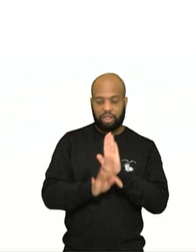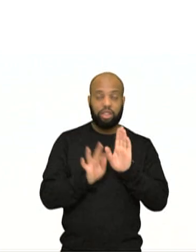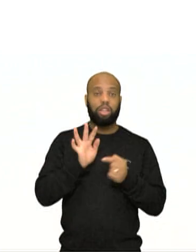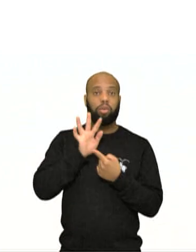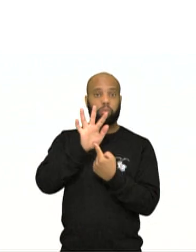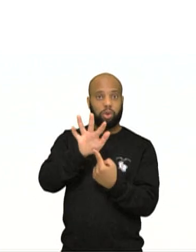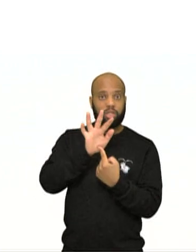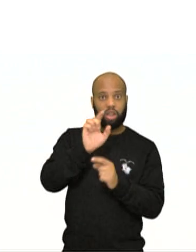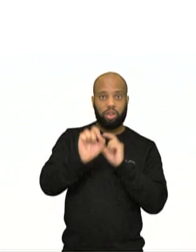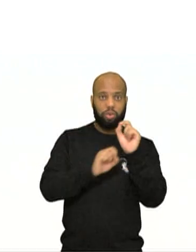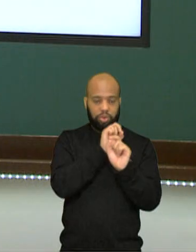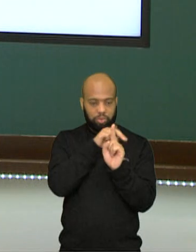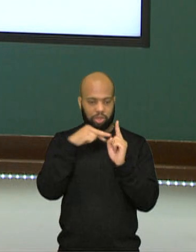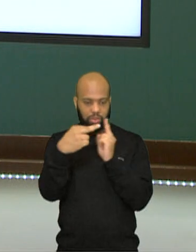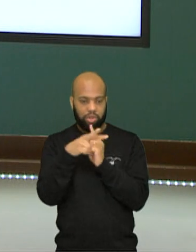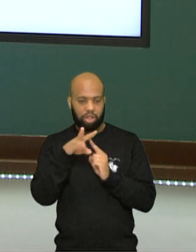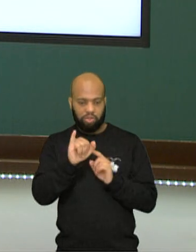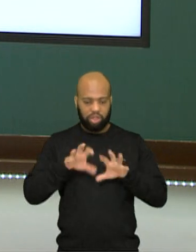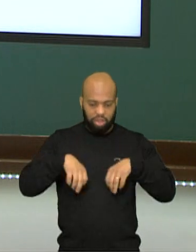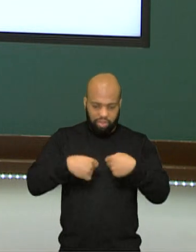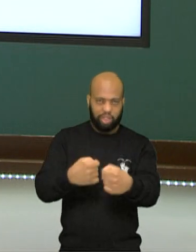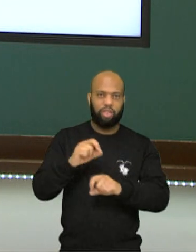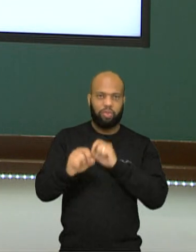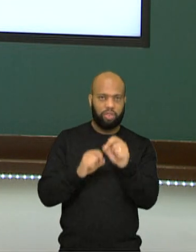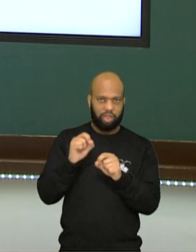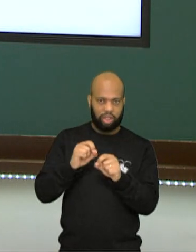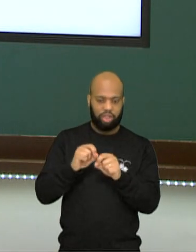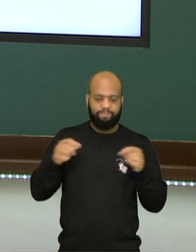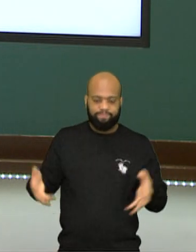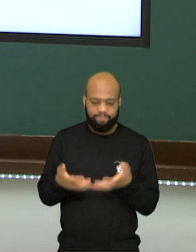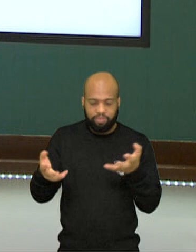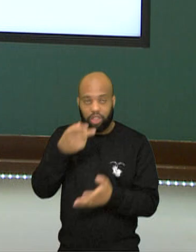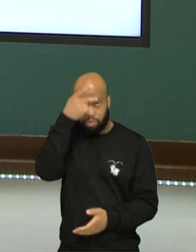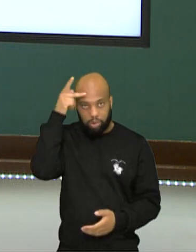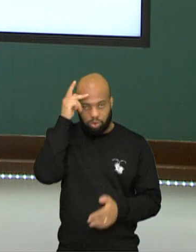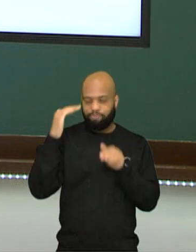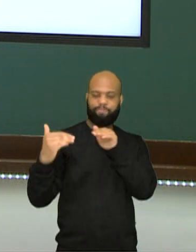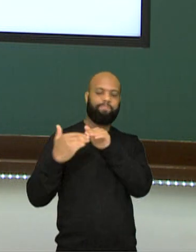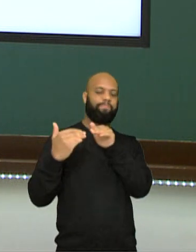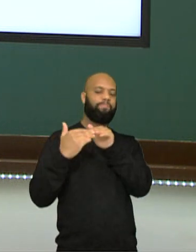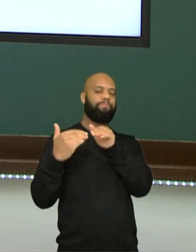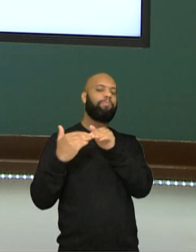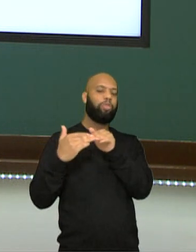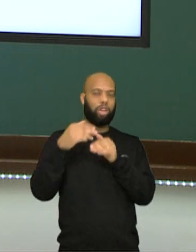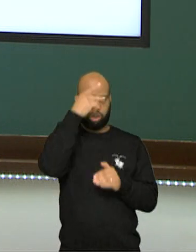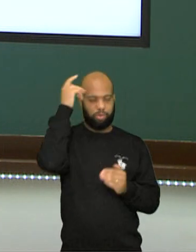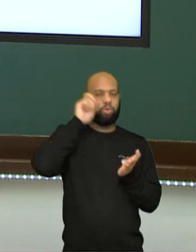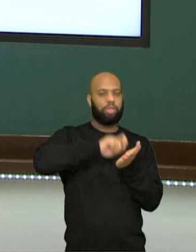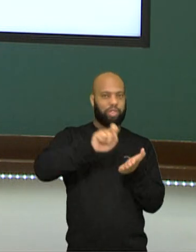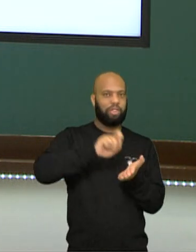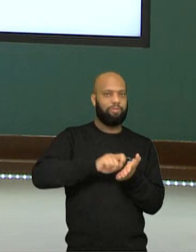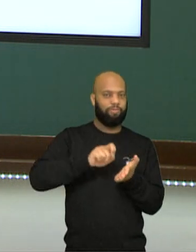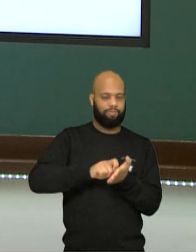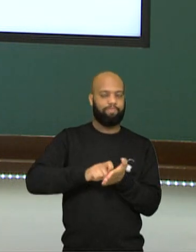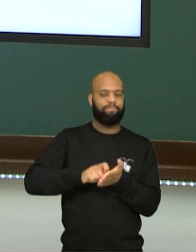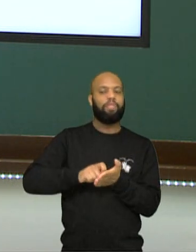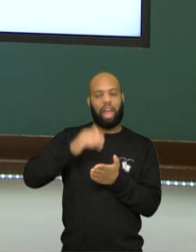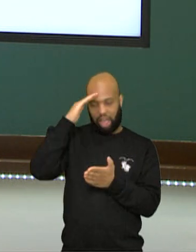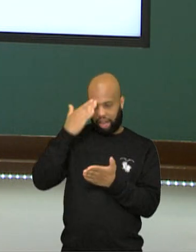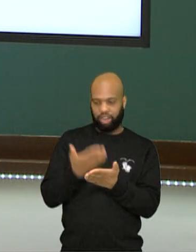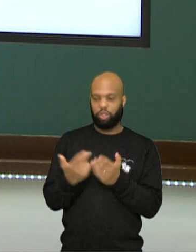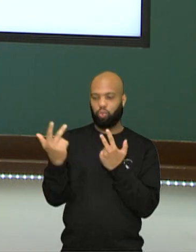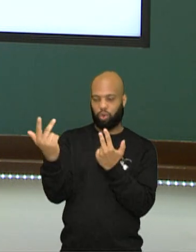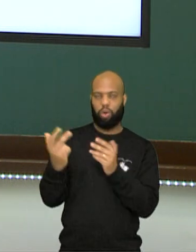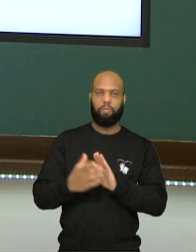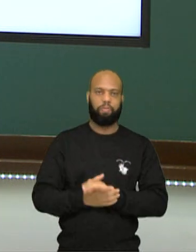e defendê-lo, fazendo que o leitor também tenha aquela mesma ideia, aquela mesma convicção a respeito